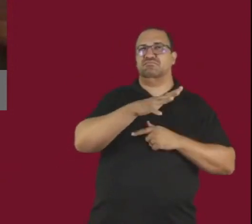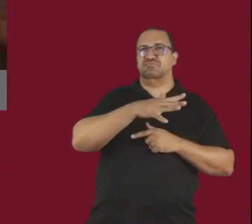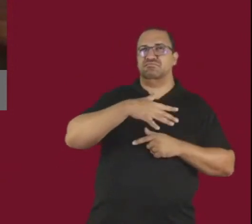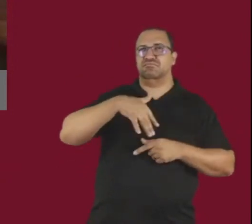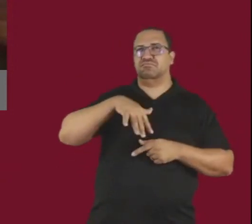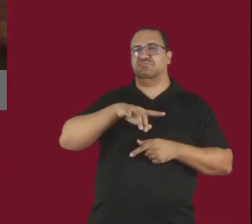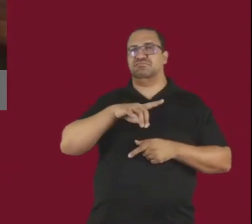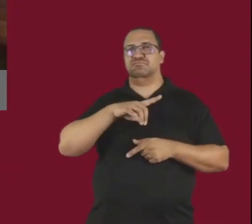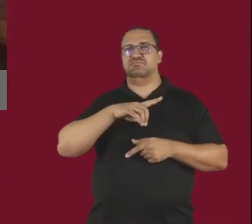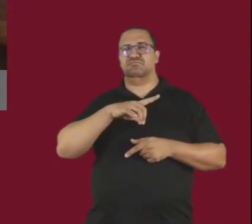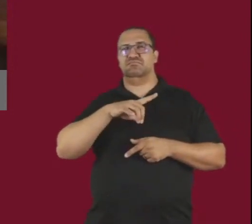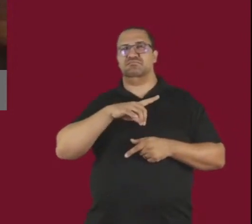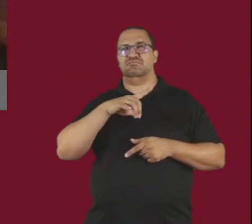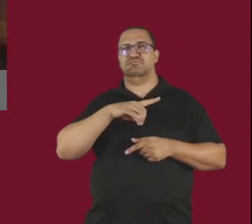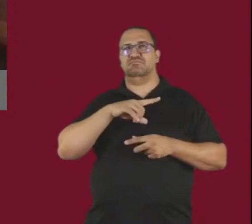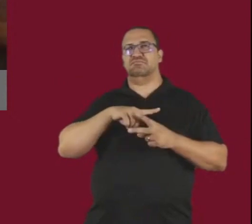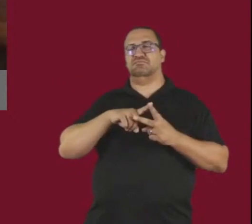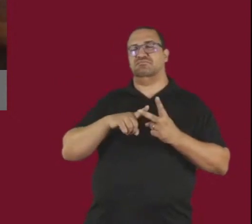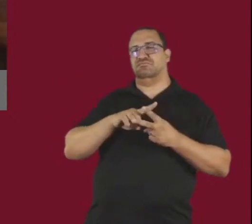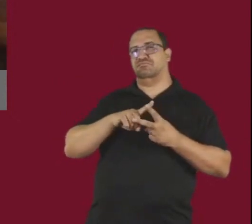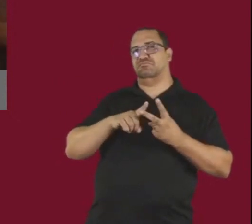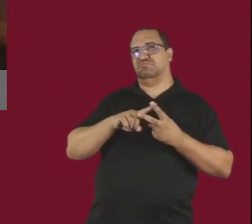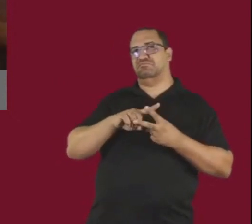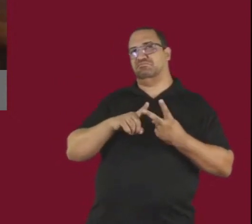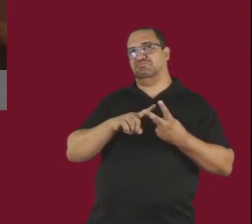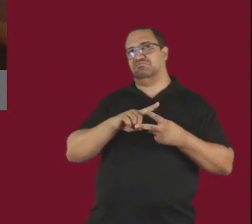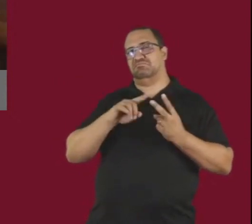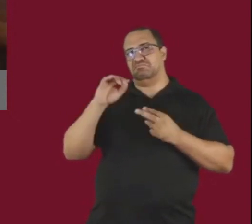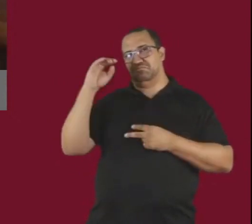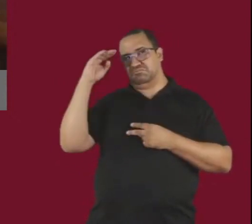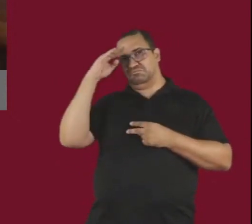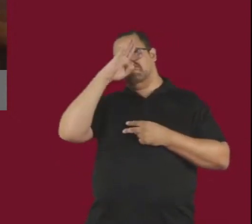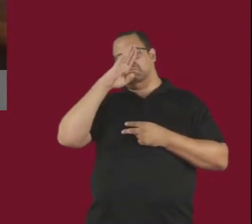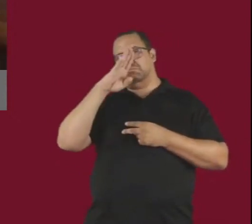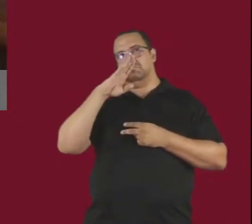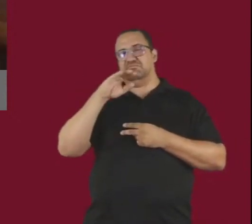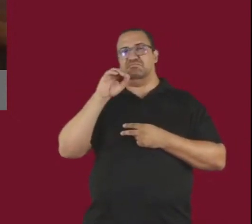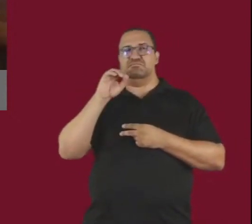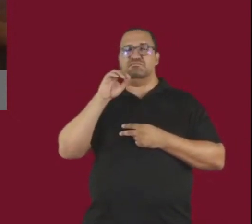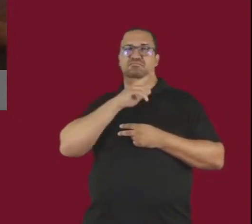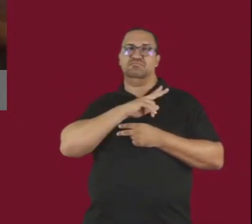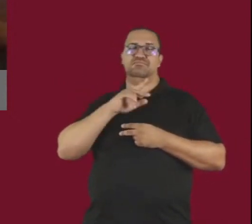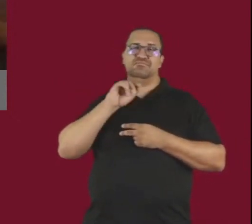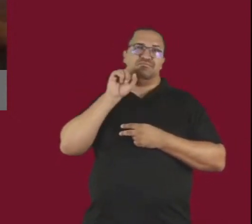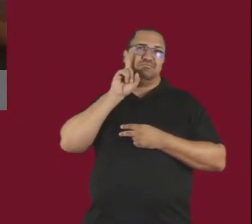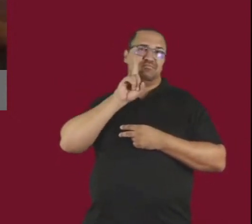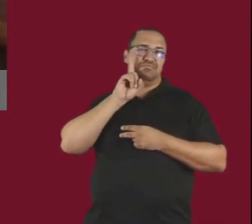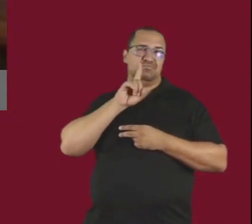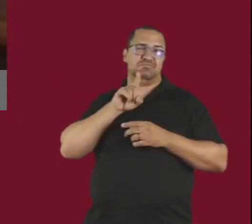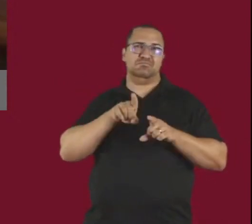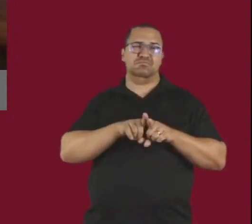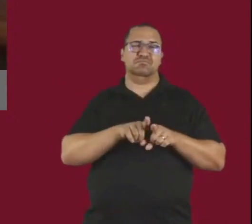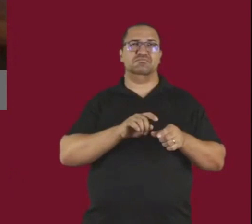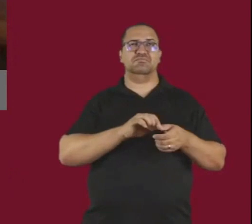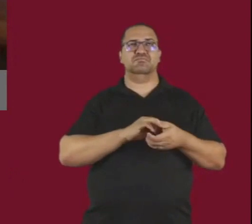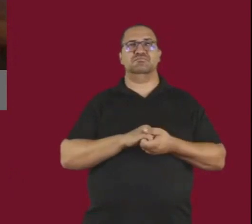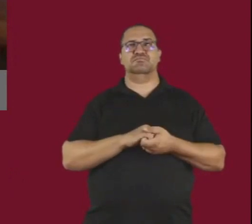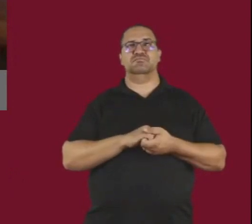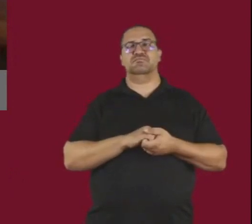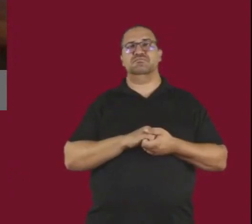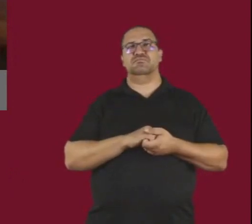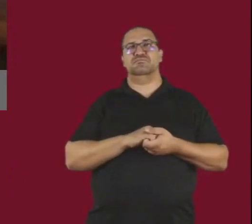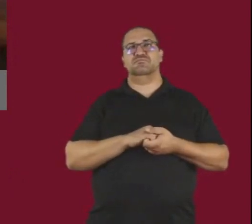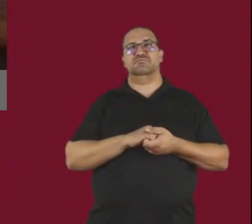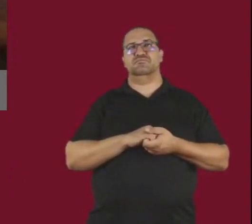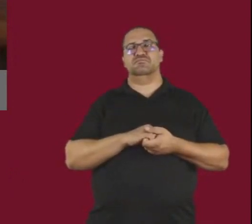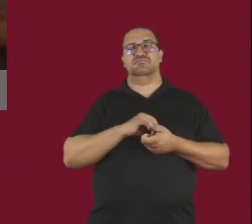do Trump e do Bolsonaro. Mas o negacionismo maior, talvez mais